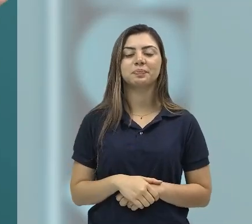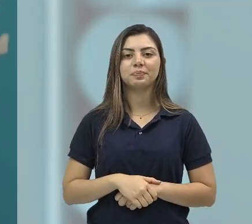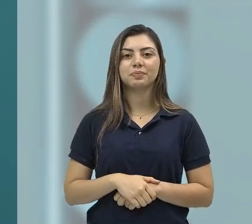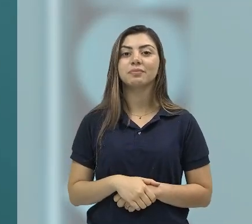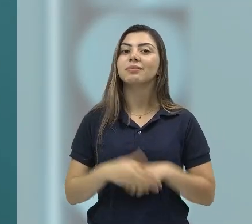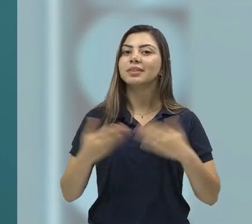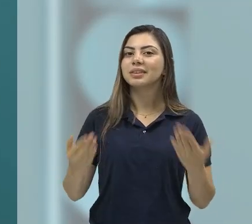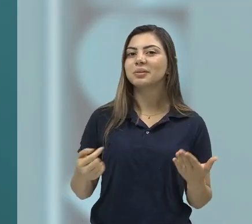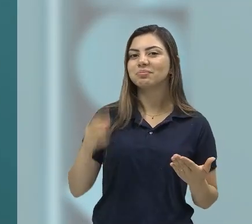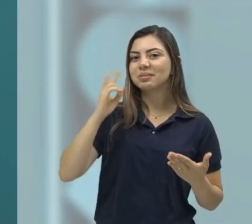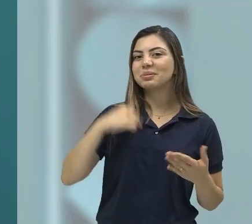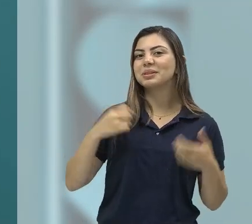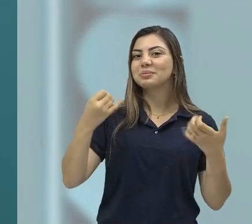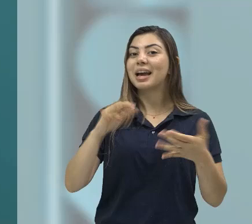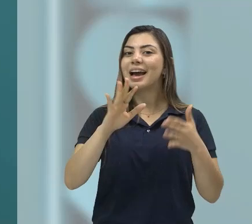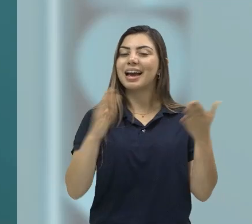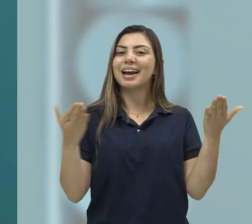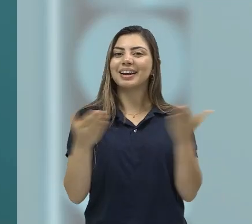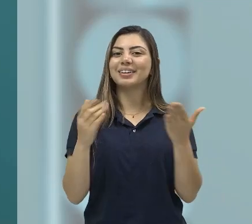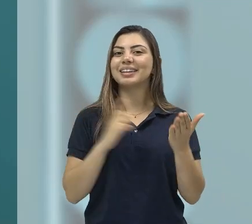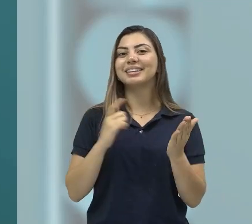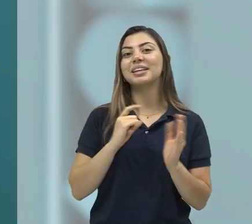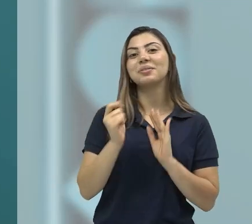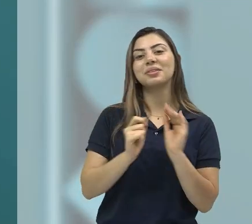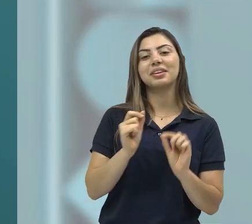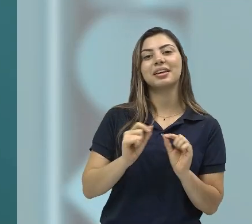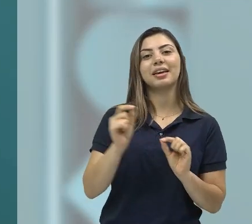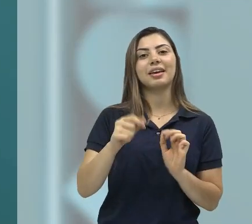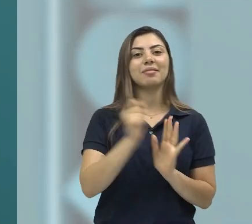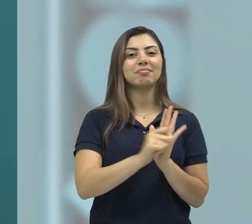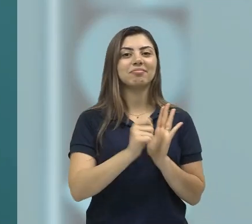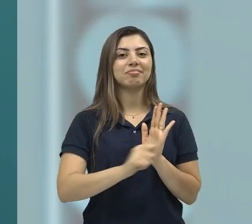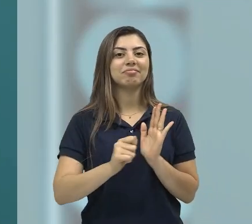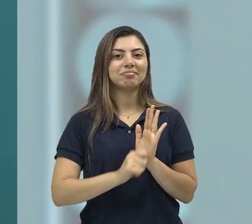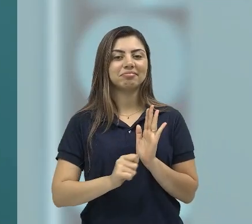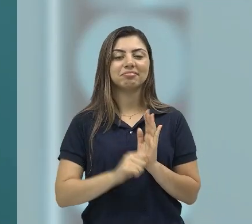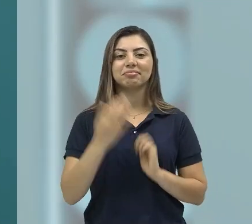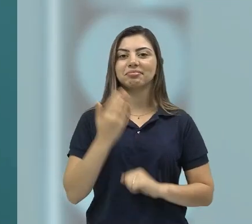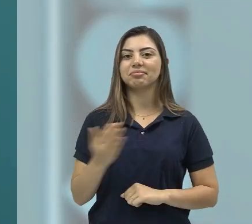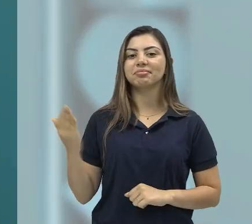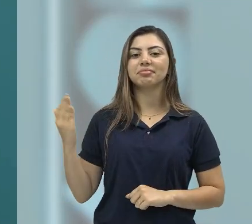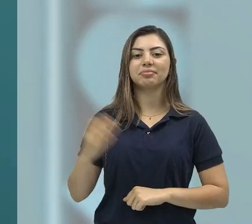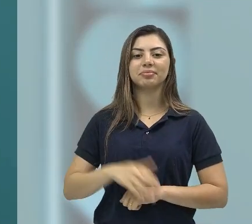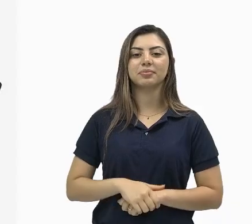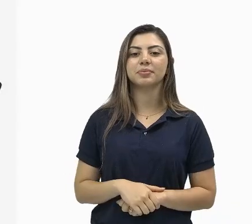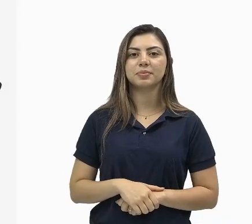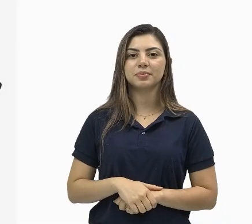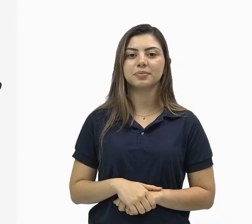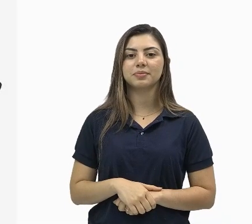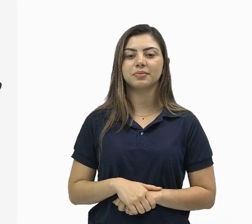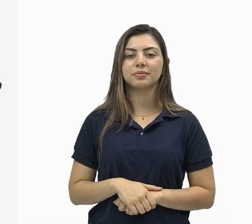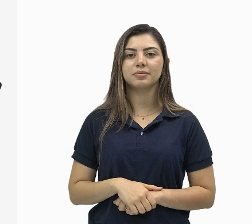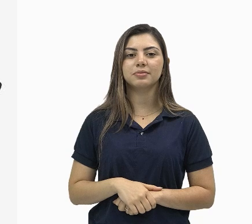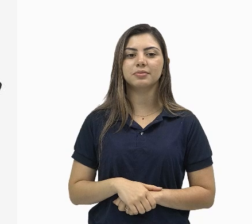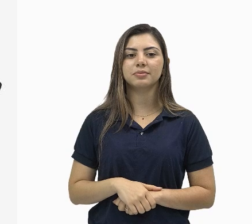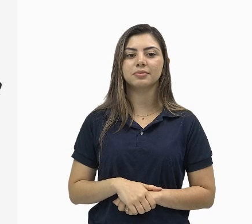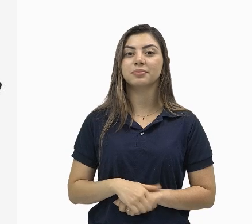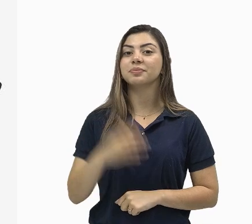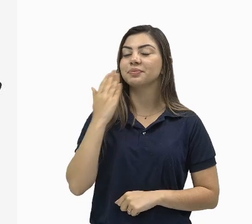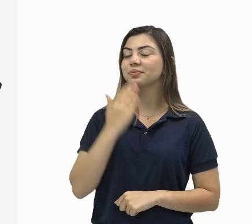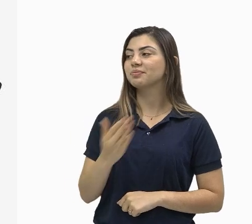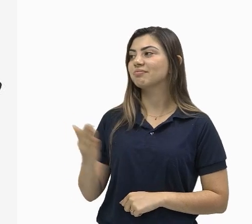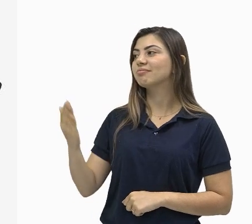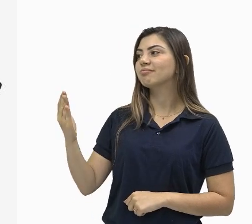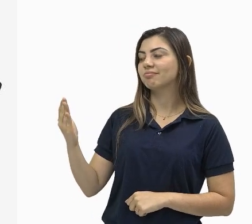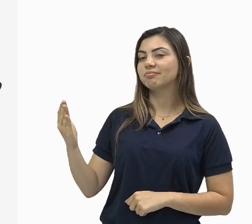como eu havia dito, a gente vai ver agora um pouquinho sobre a caligrafia de Deus. Acompanhem comigo. A